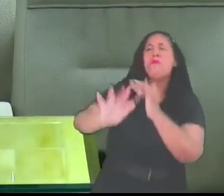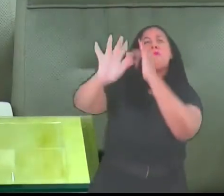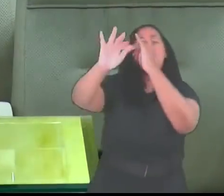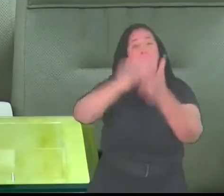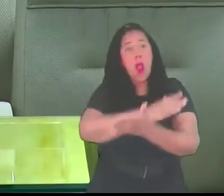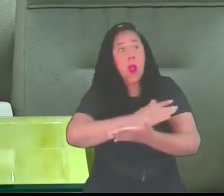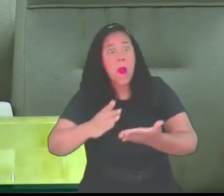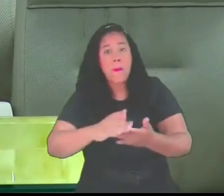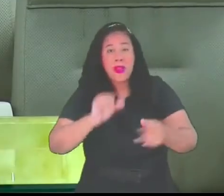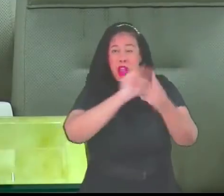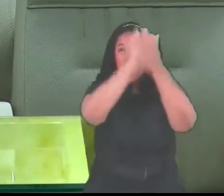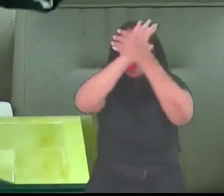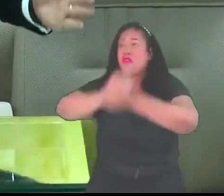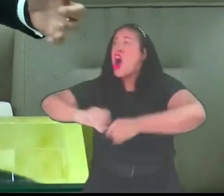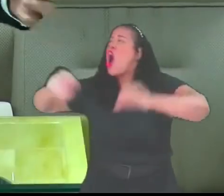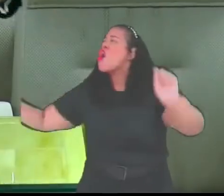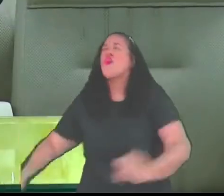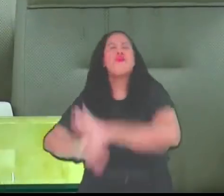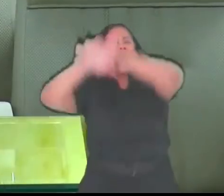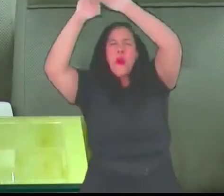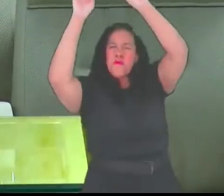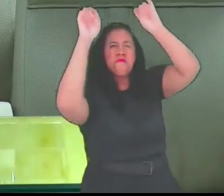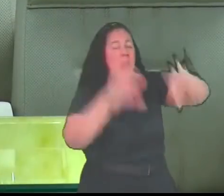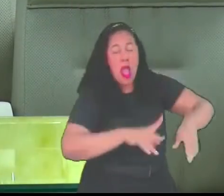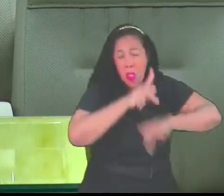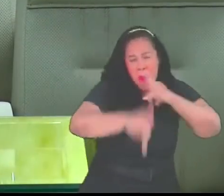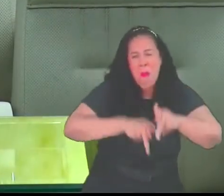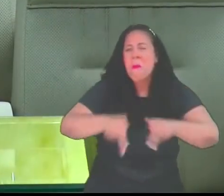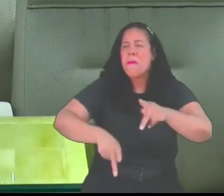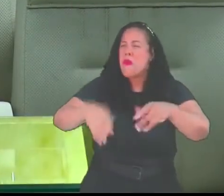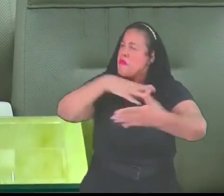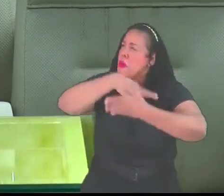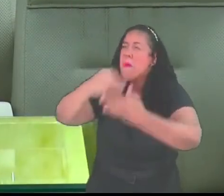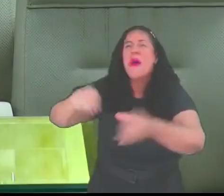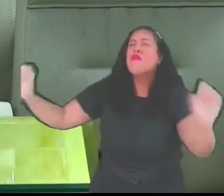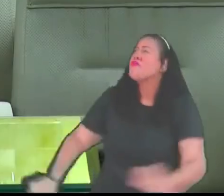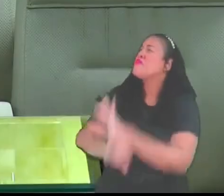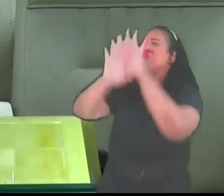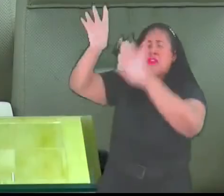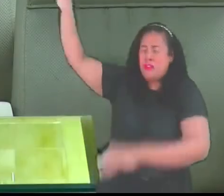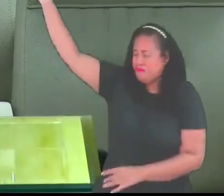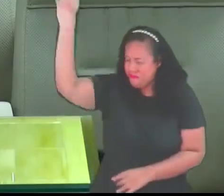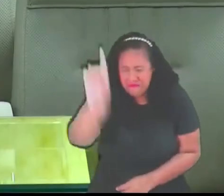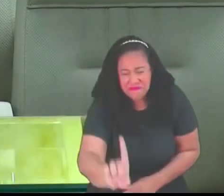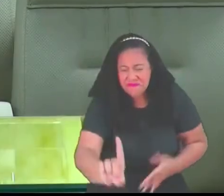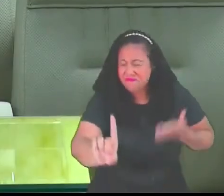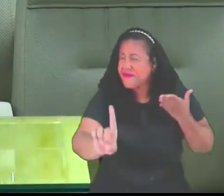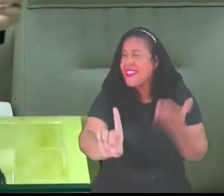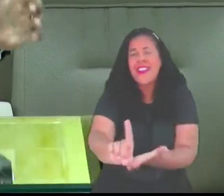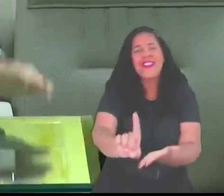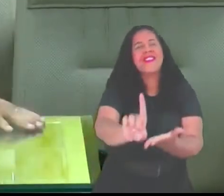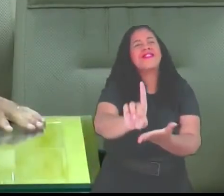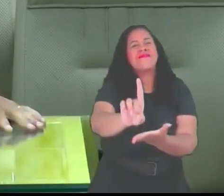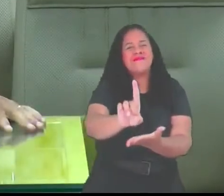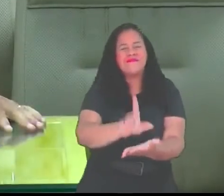a Shekinah de Deus descia e o povo dizia: o Senhor está no meio da